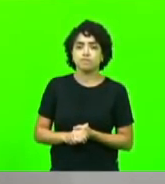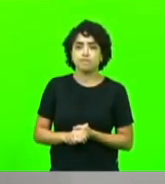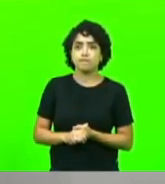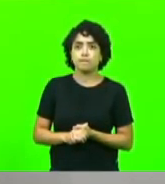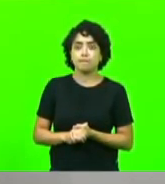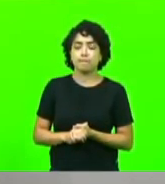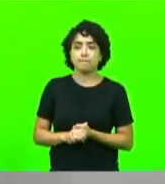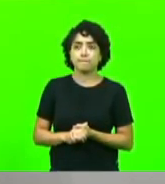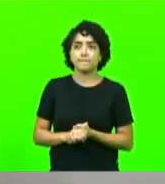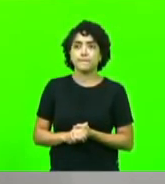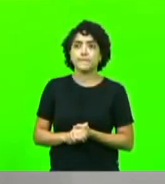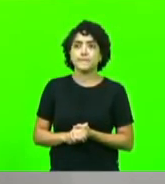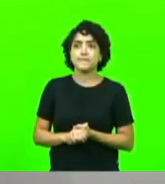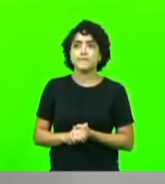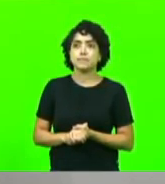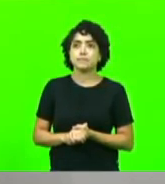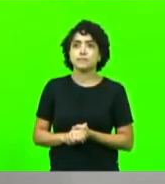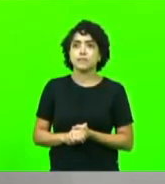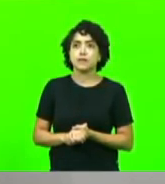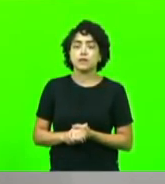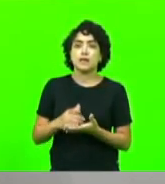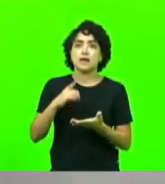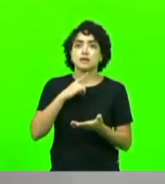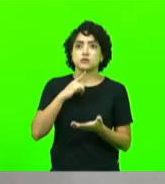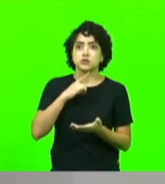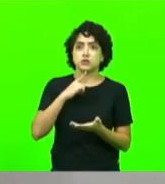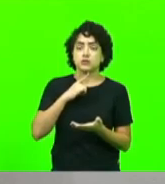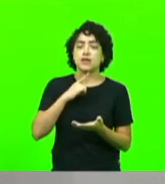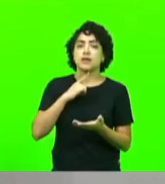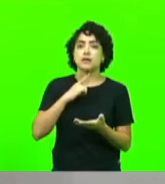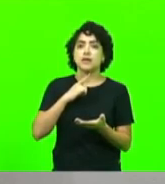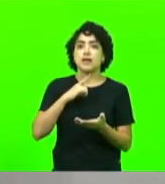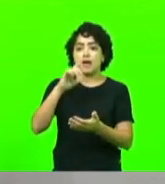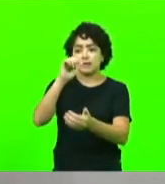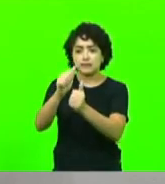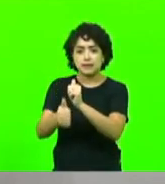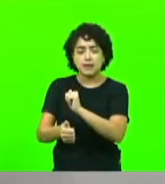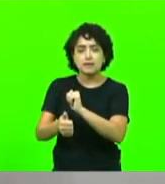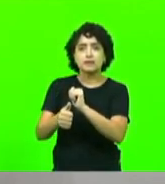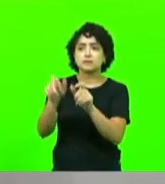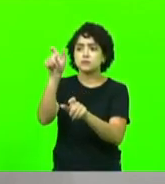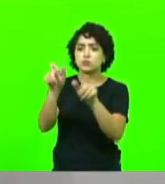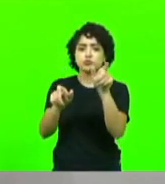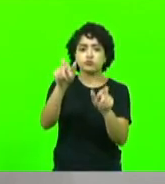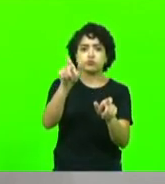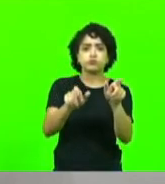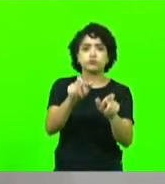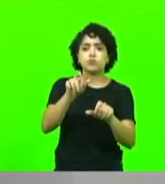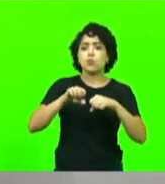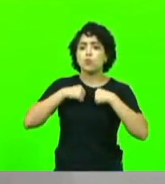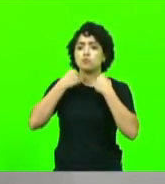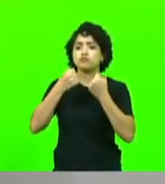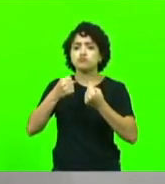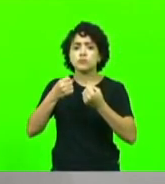catarinense. Nós temos aí alguns triatletas aí que eu não entendo de onde que esses caras tiram essa motivação e essa